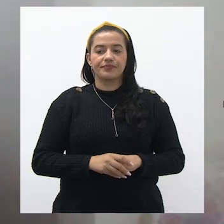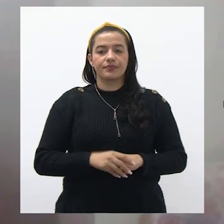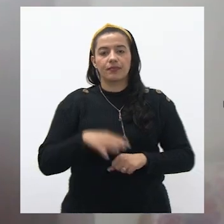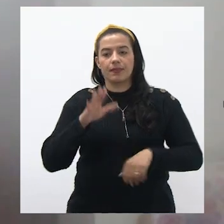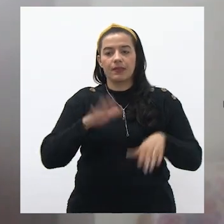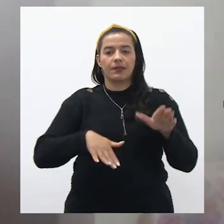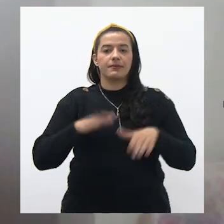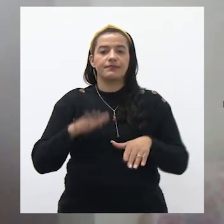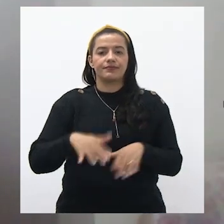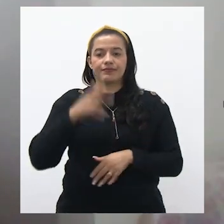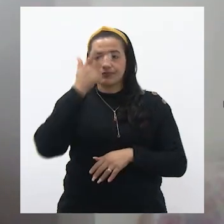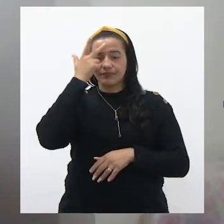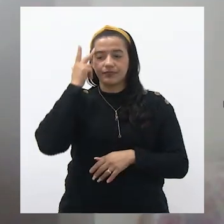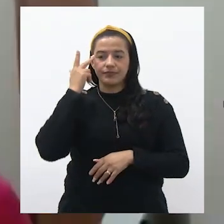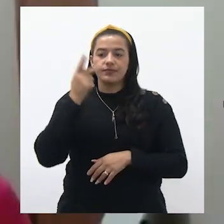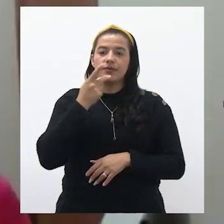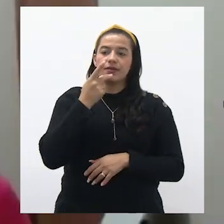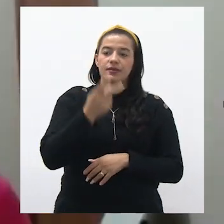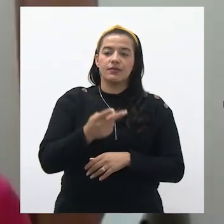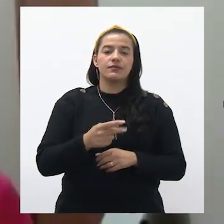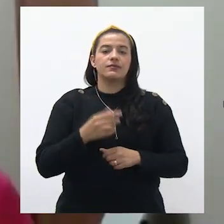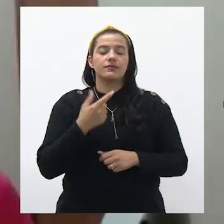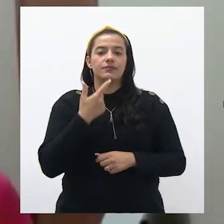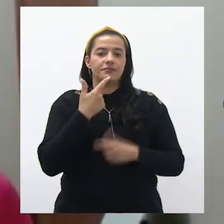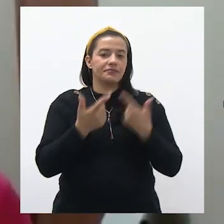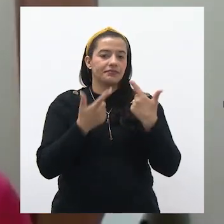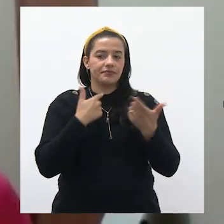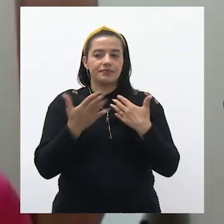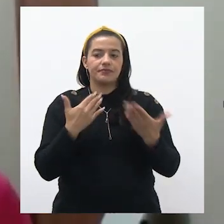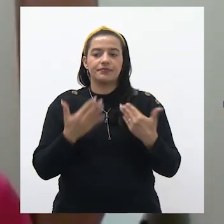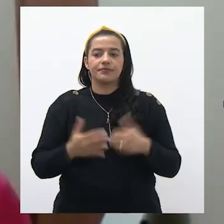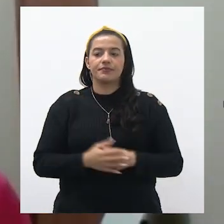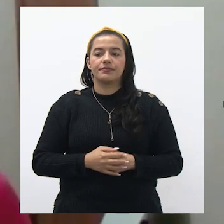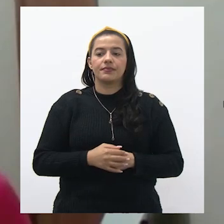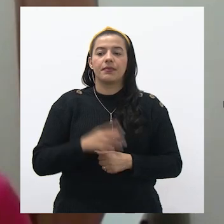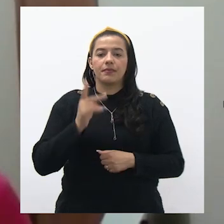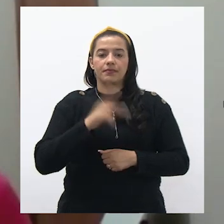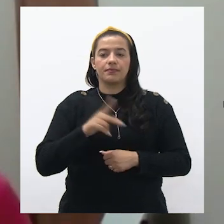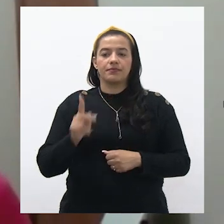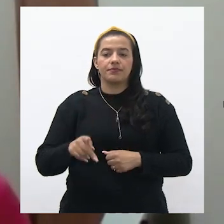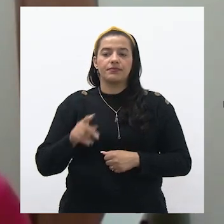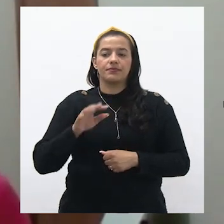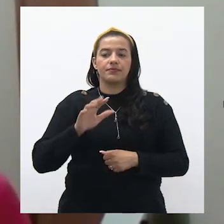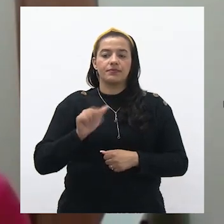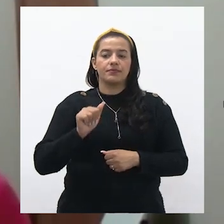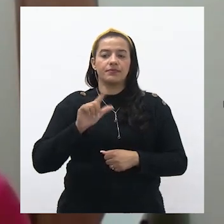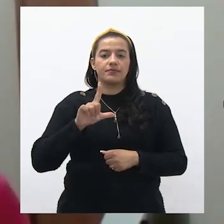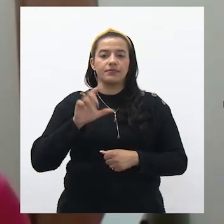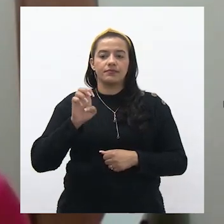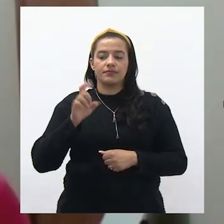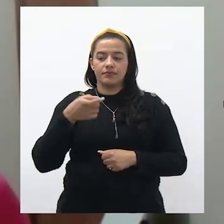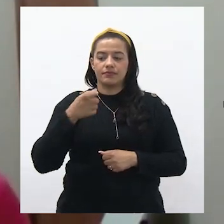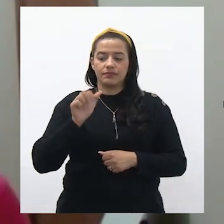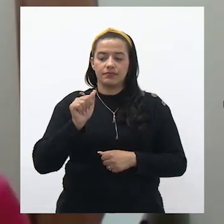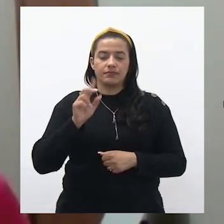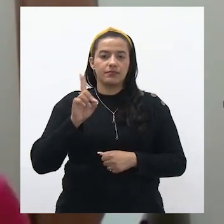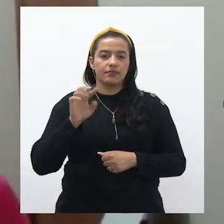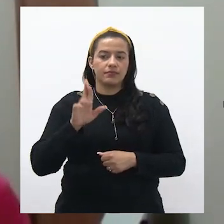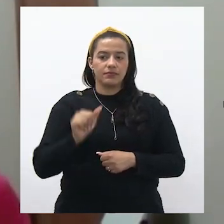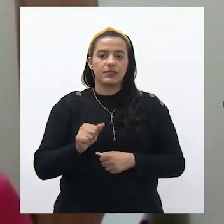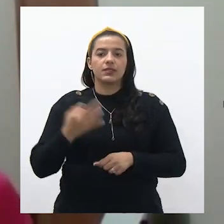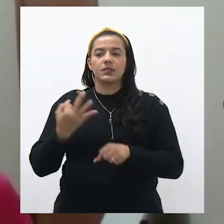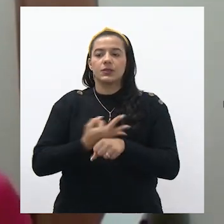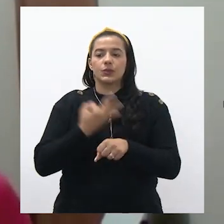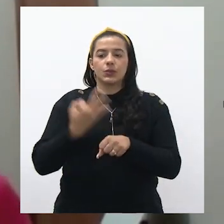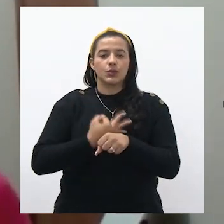pessoas estejam aqui comentando, né? Vamos voltar aqui. A professora Alessandra comenta tolerância, muita